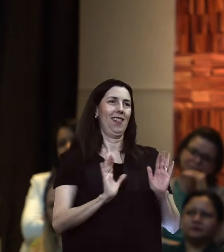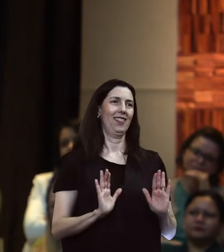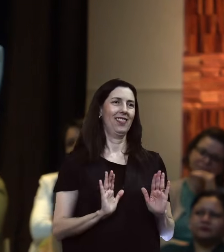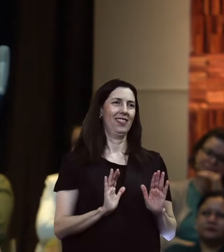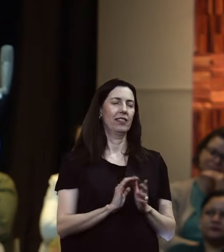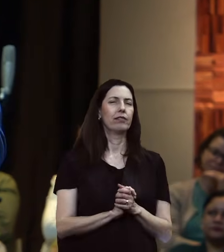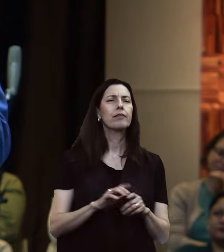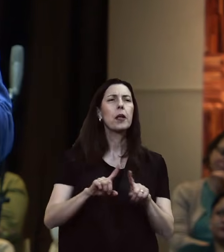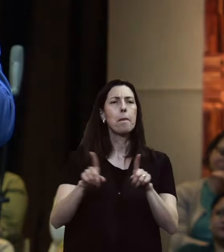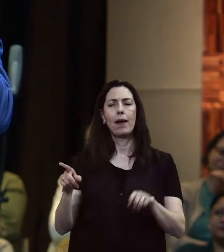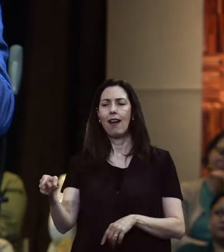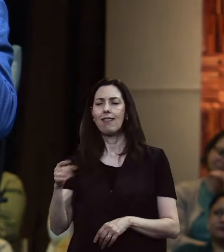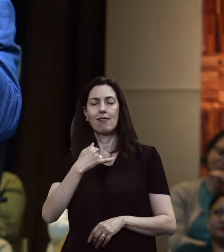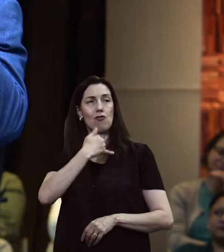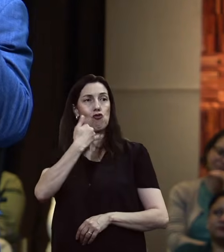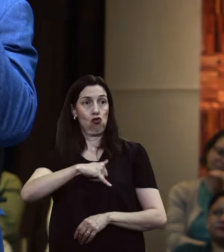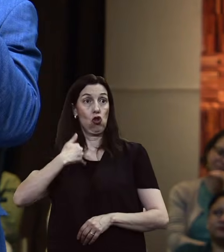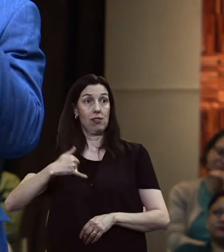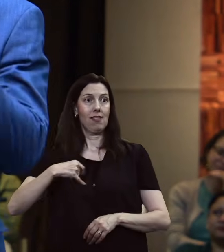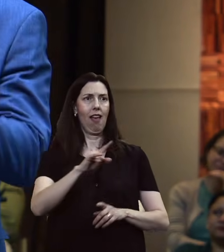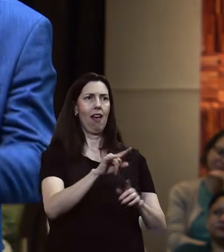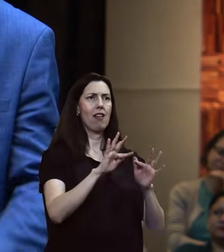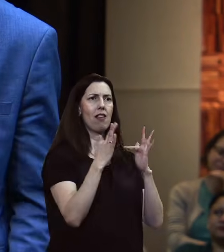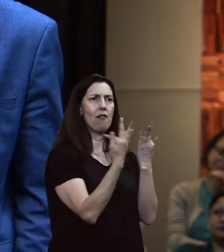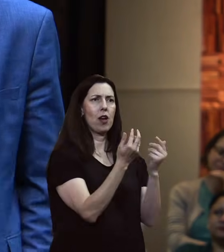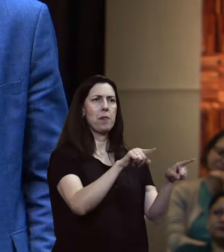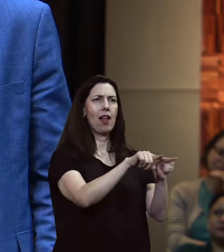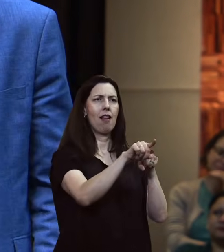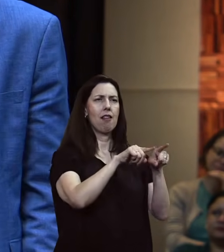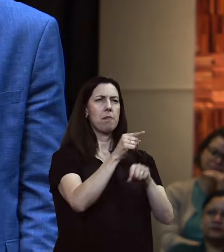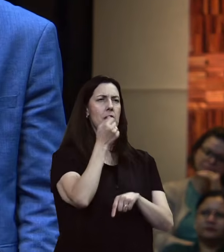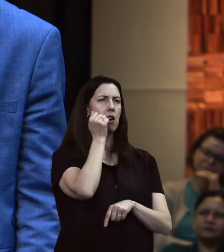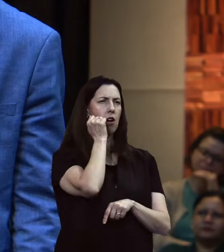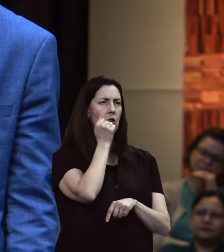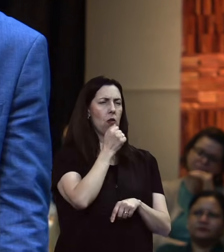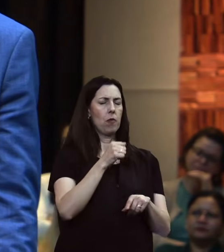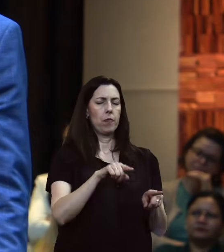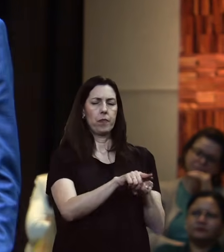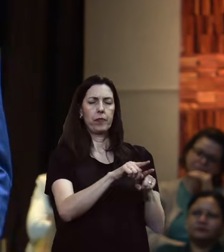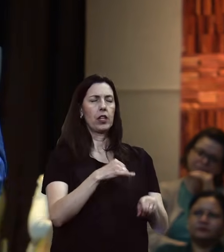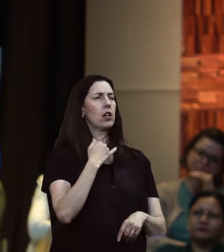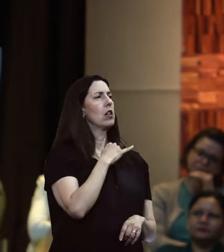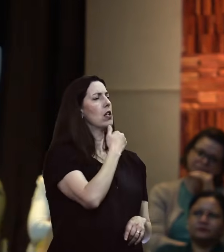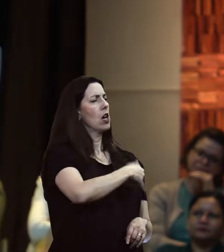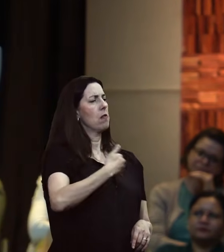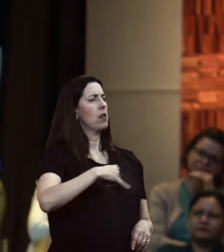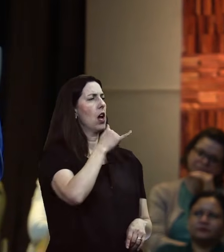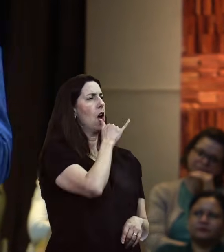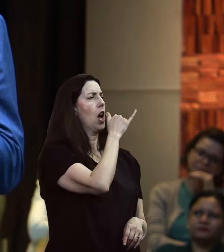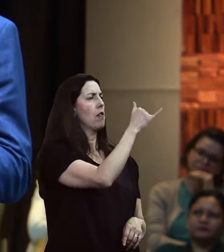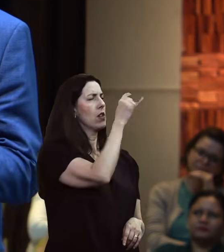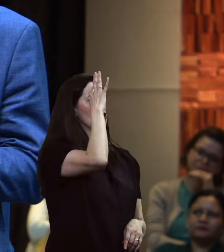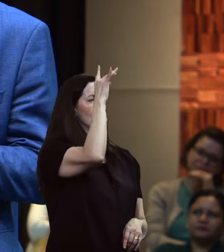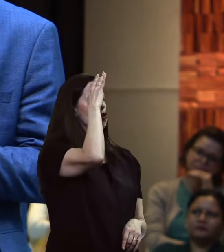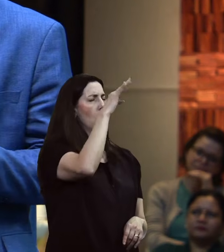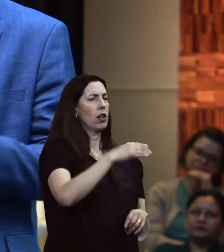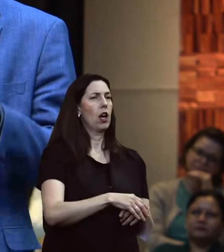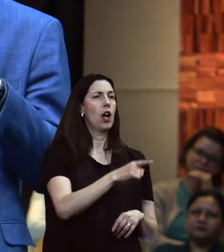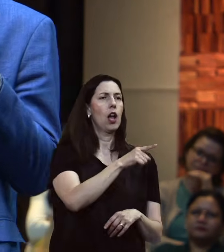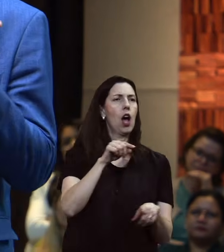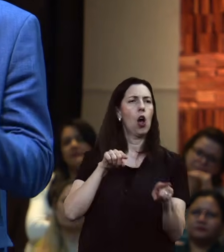fé com os seus, olha o que os seus irmãos respondem no versículo 8. Então lhe disseram os seus